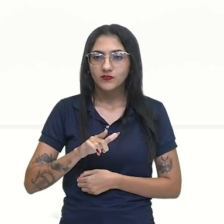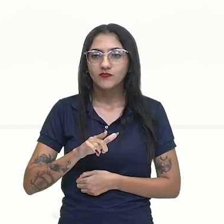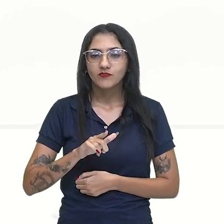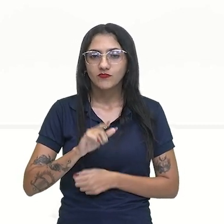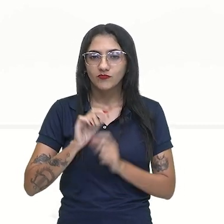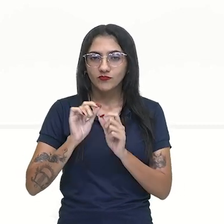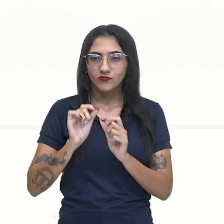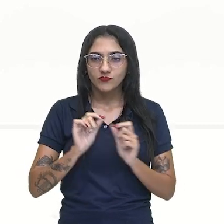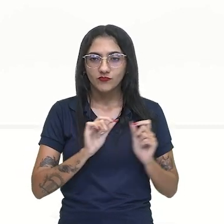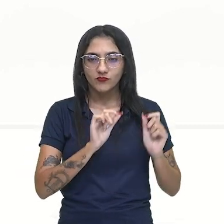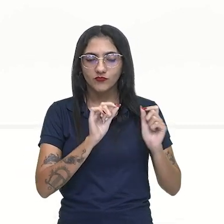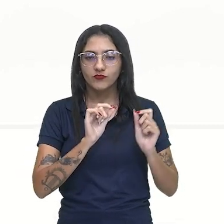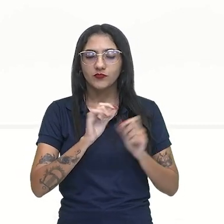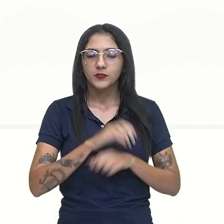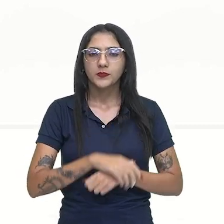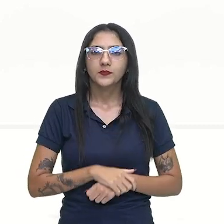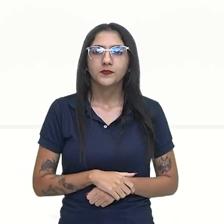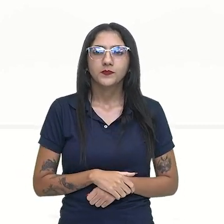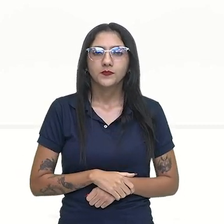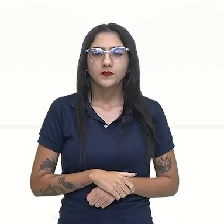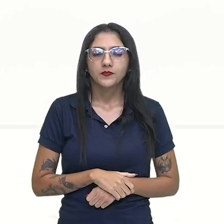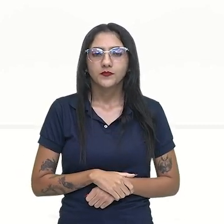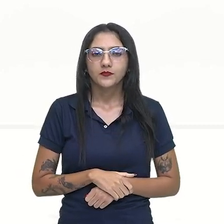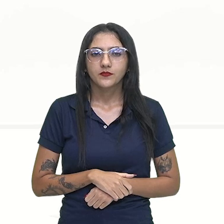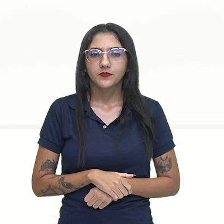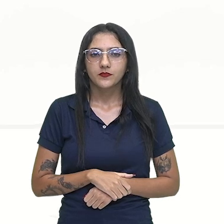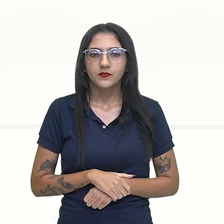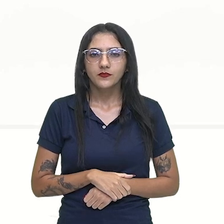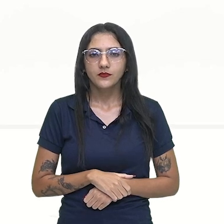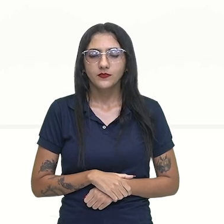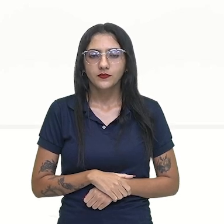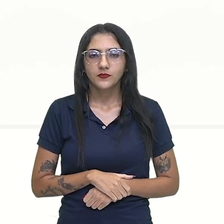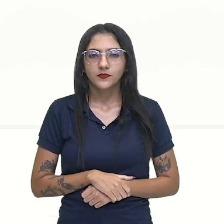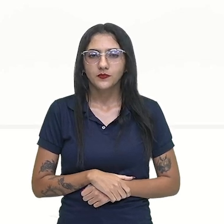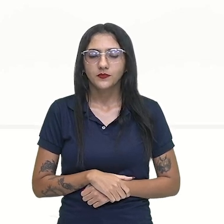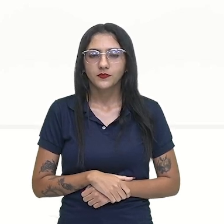vez 2 casas para a esquerda. Então,